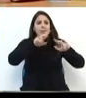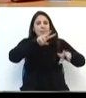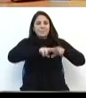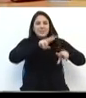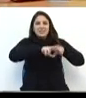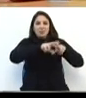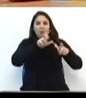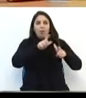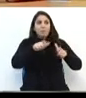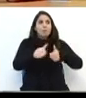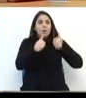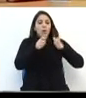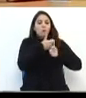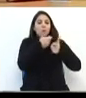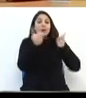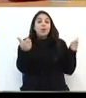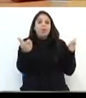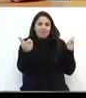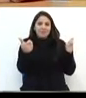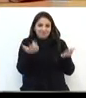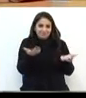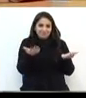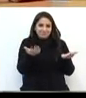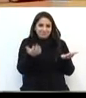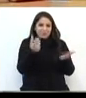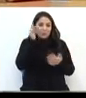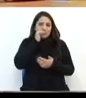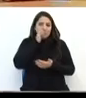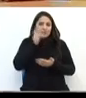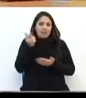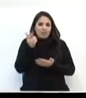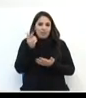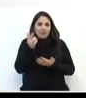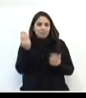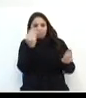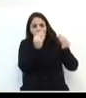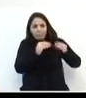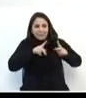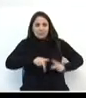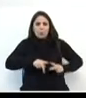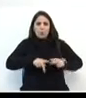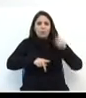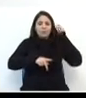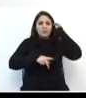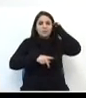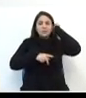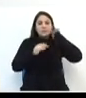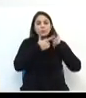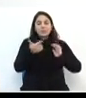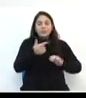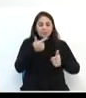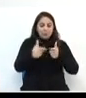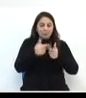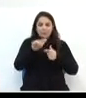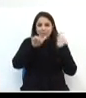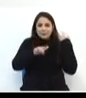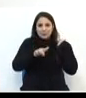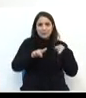presídios melhores ou maiores para que então a gente não volte a ver isso que